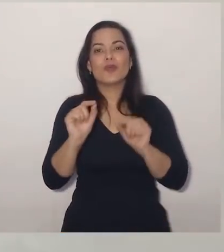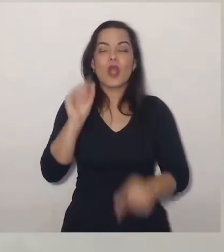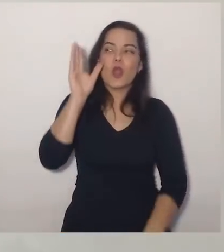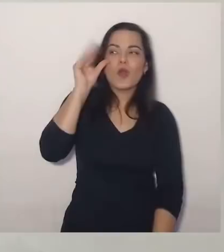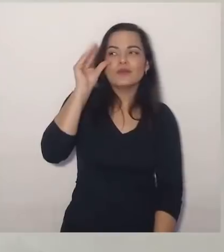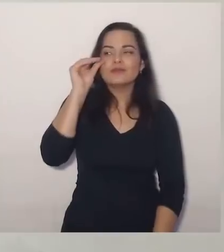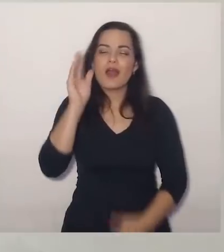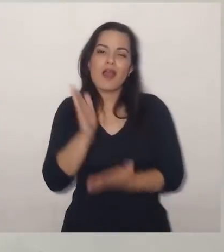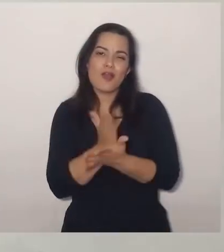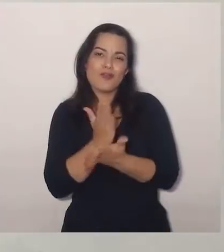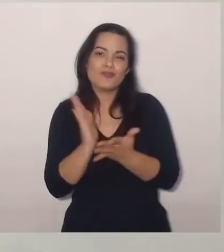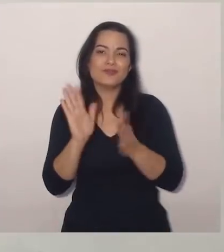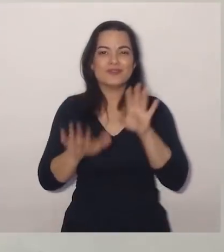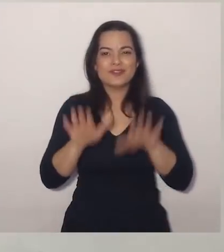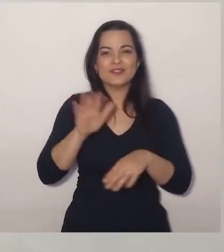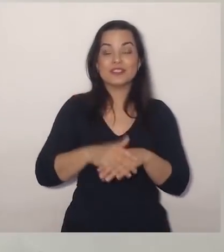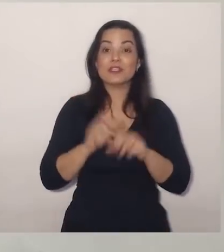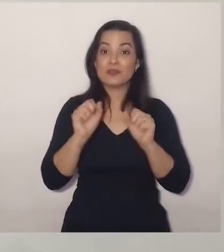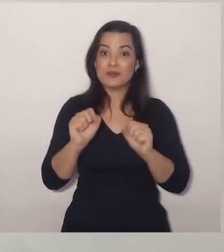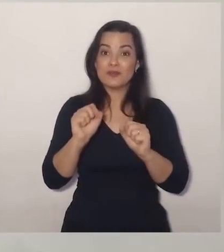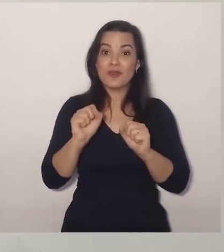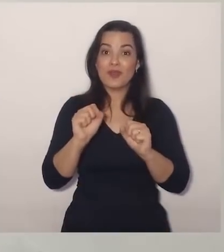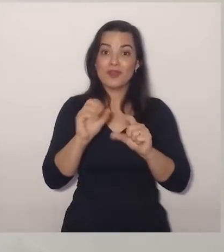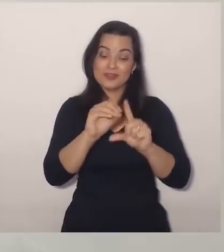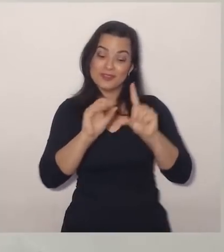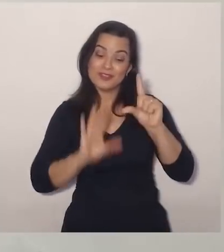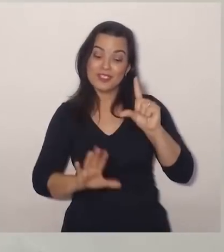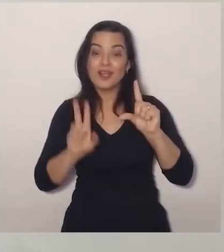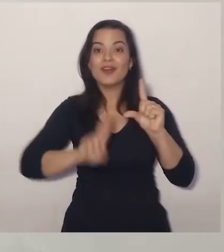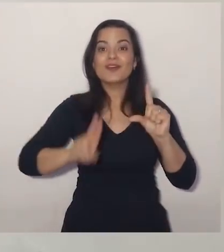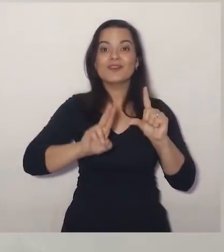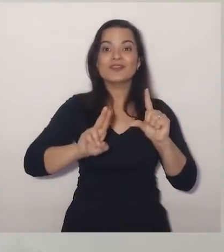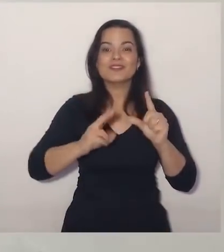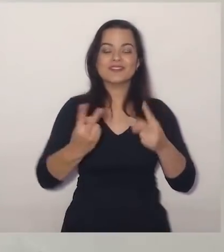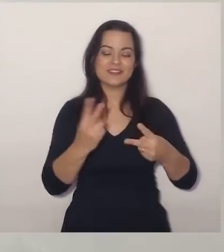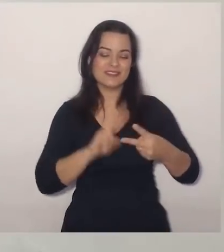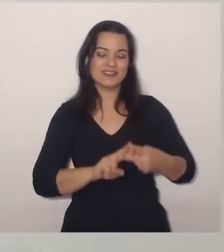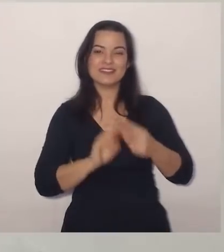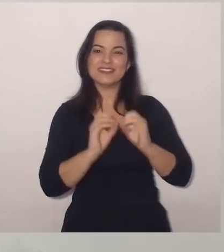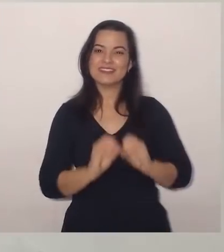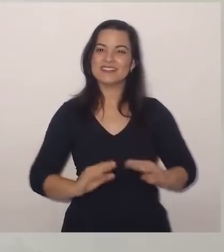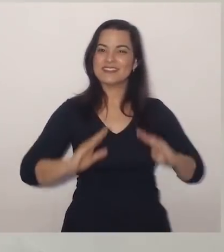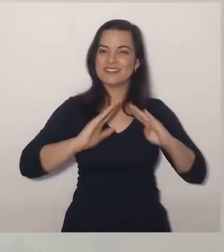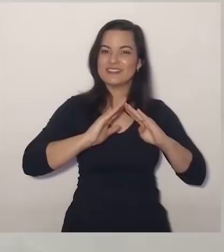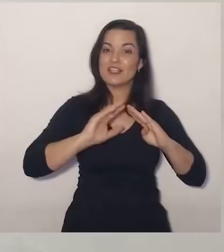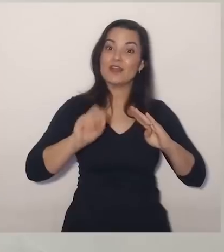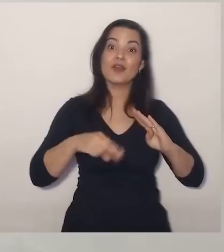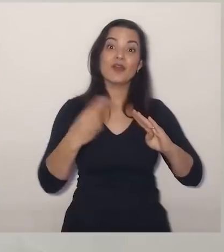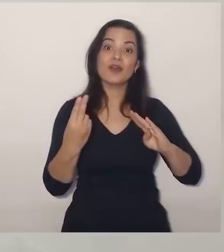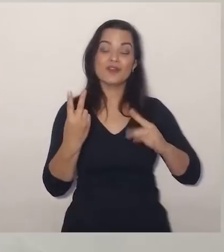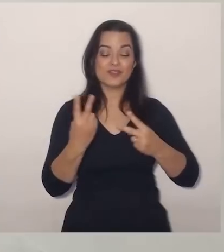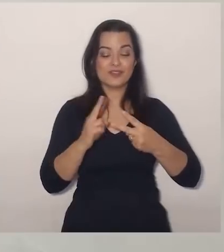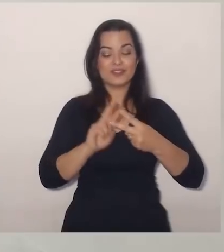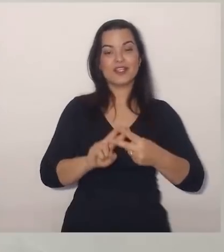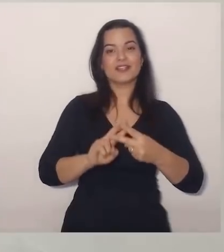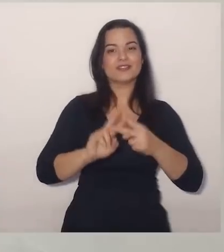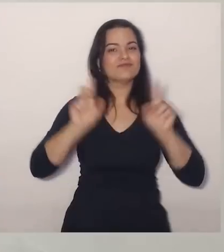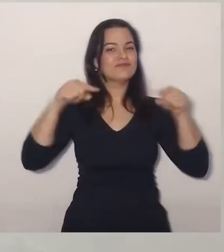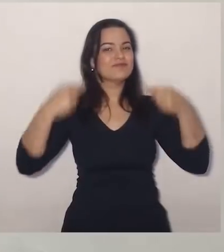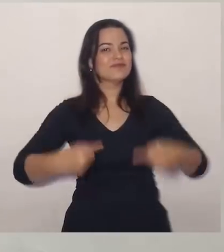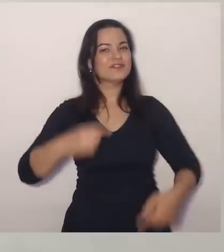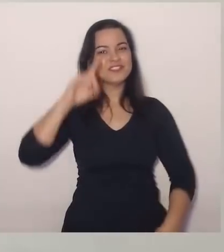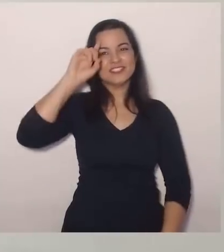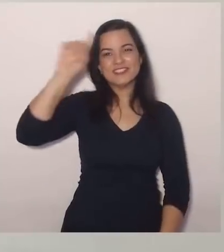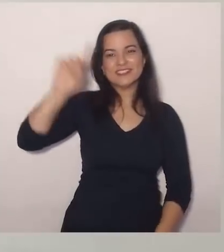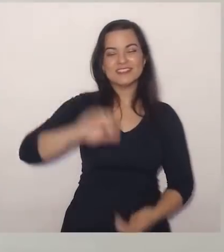Conta alguma curiosidade. Você pode compartilhar usando a hashtag Saberes em Casa ou a hashtag